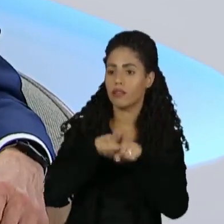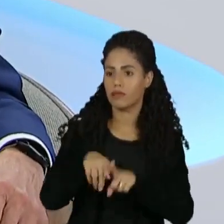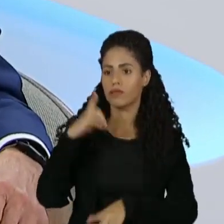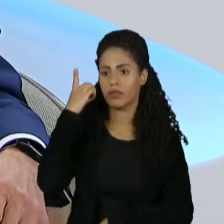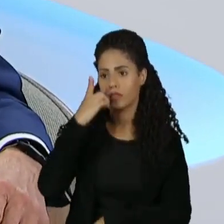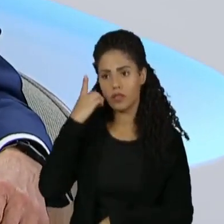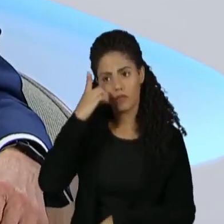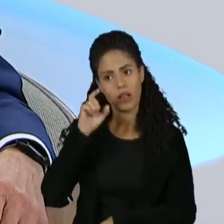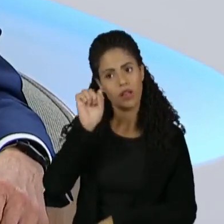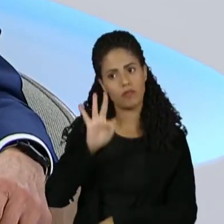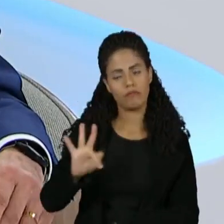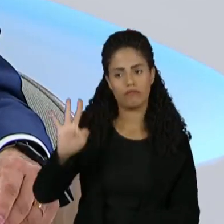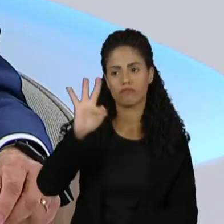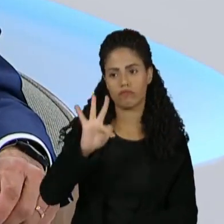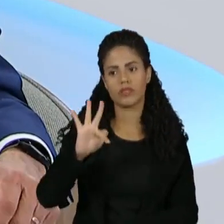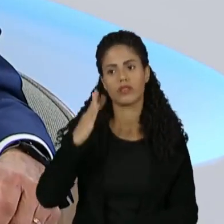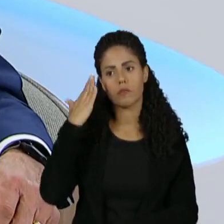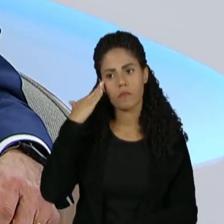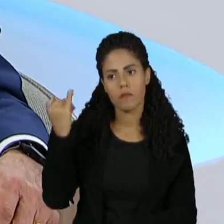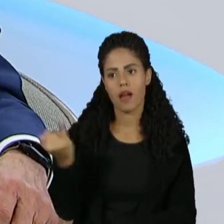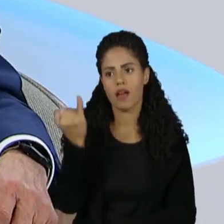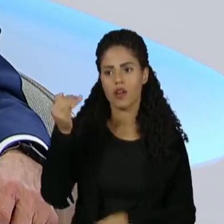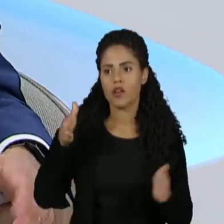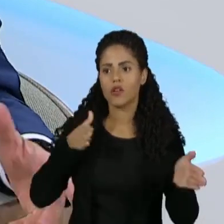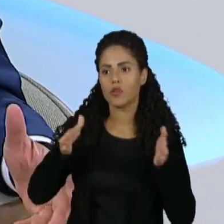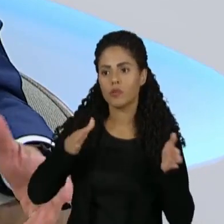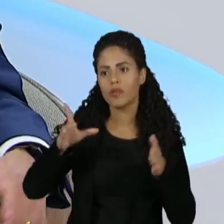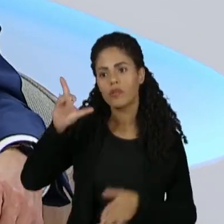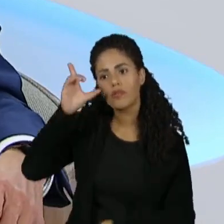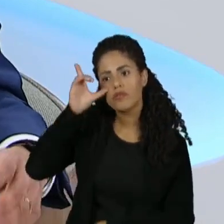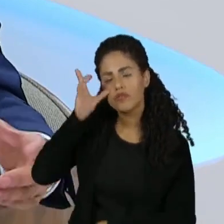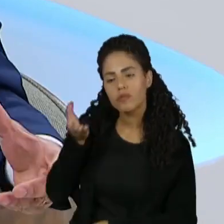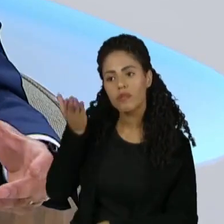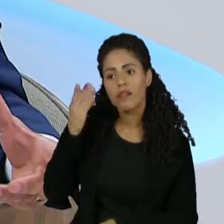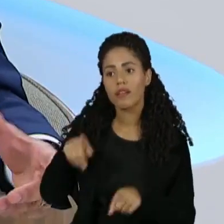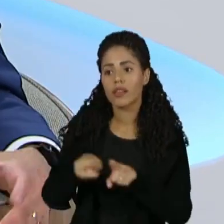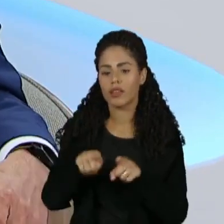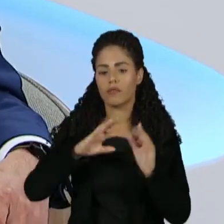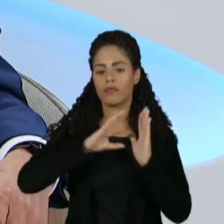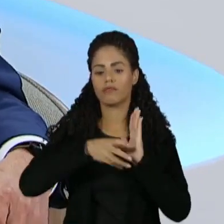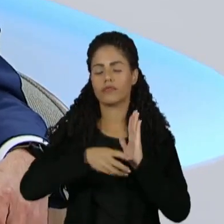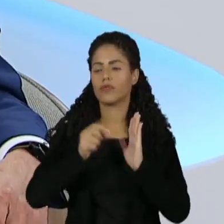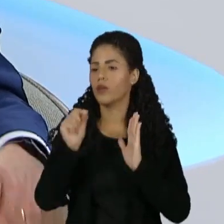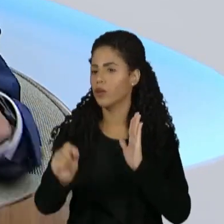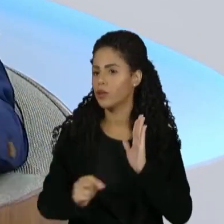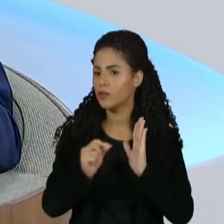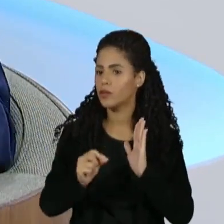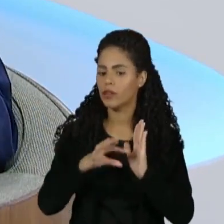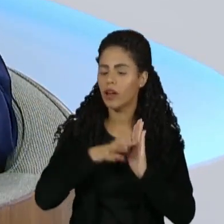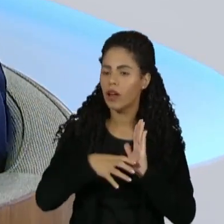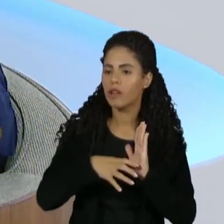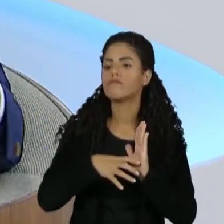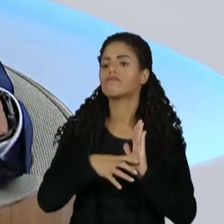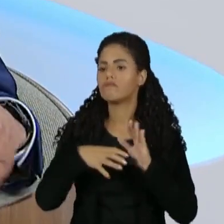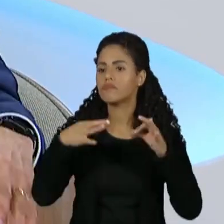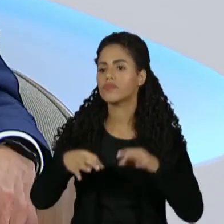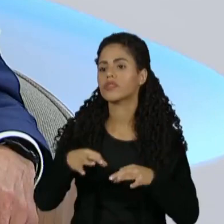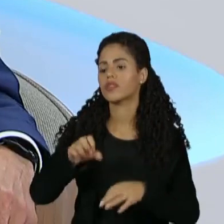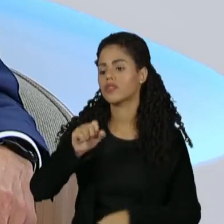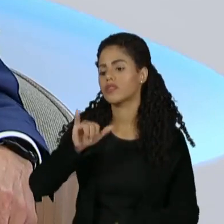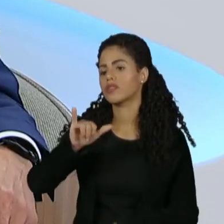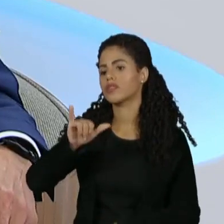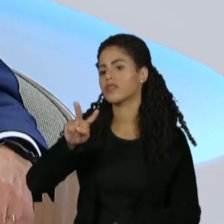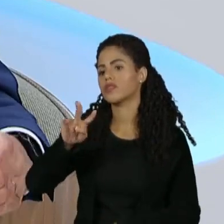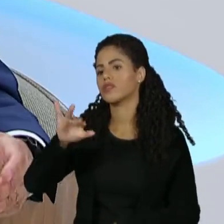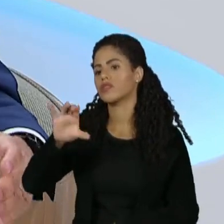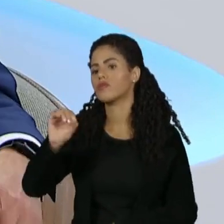federal muito atuante no governo Dilma e o partido jamais poderia impedir que o Silvio Costa